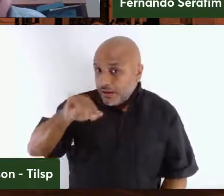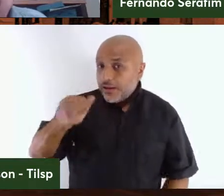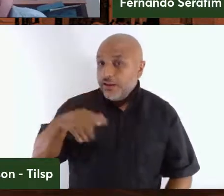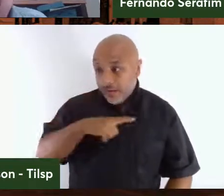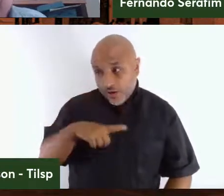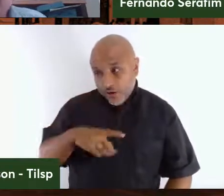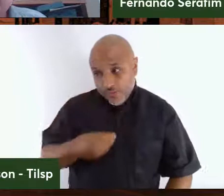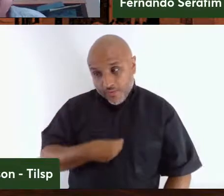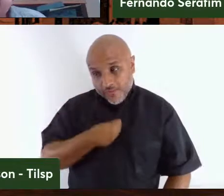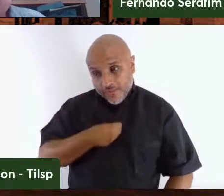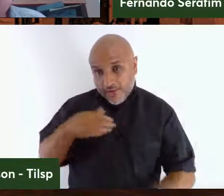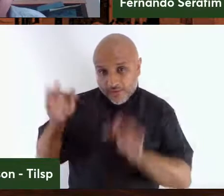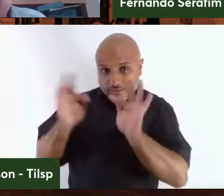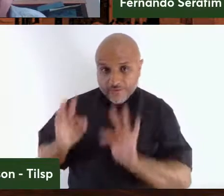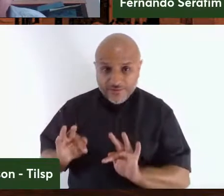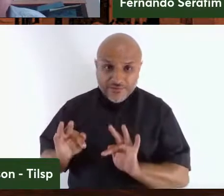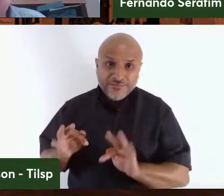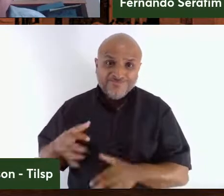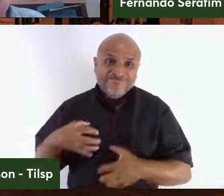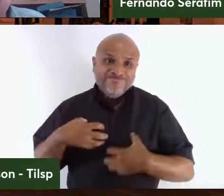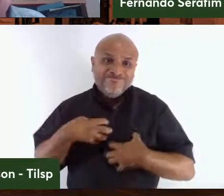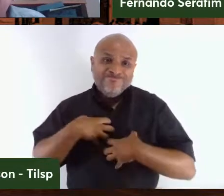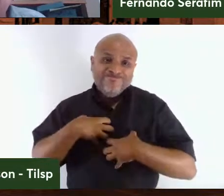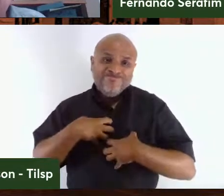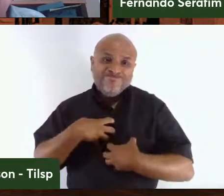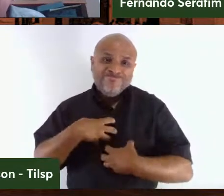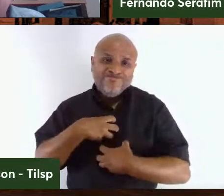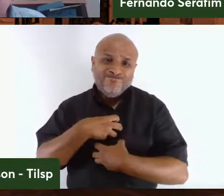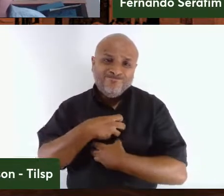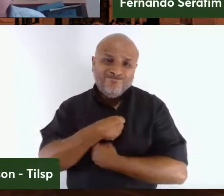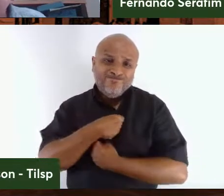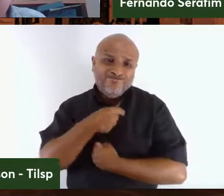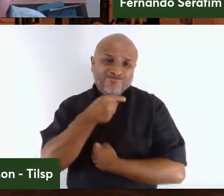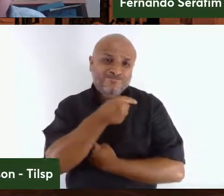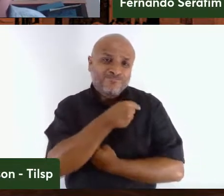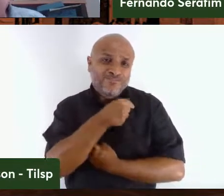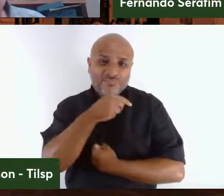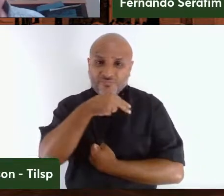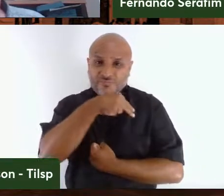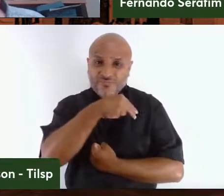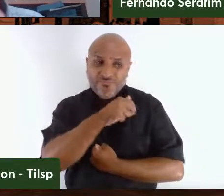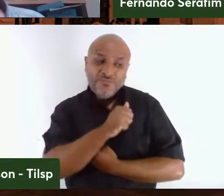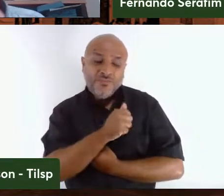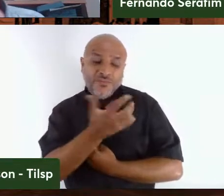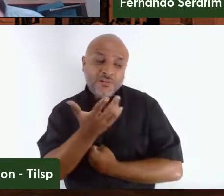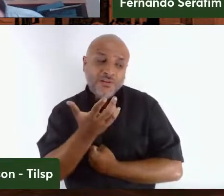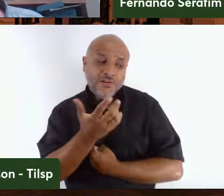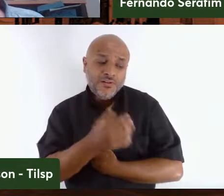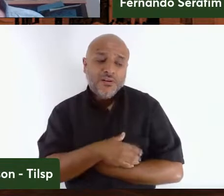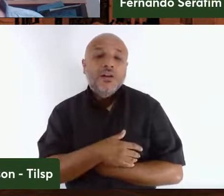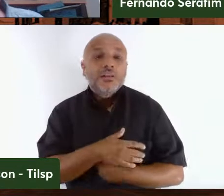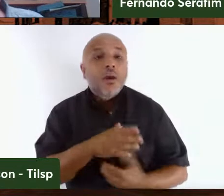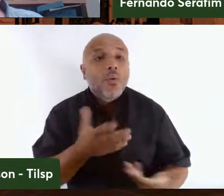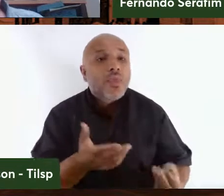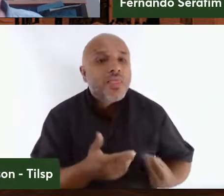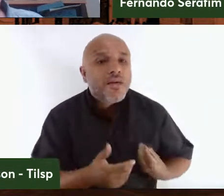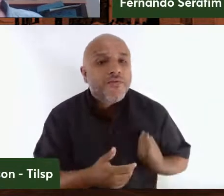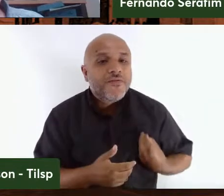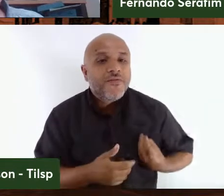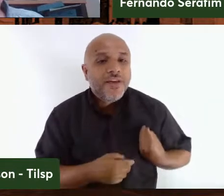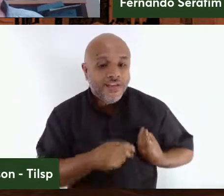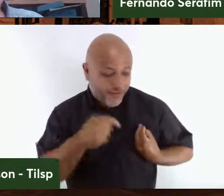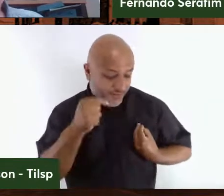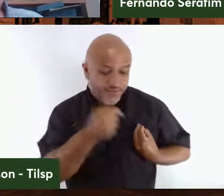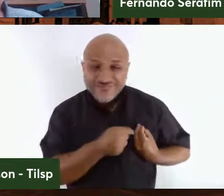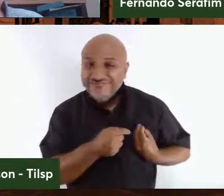né? Rania é ressentida em relação a ela. Uhum. Então, a vida dela, no fundo, foi um